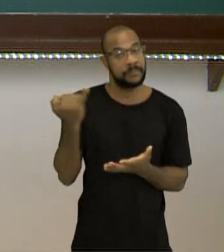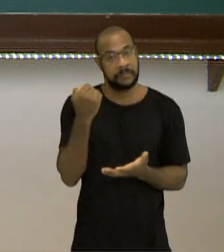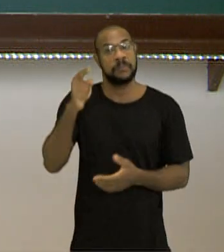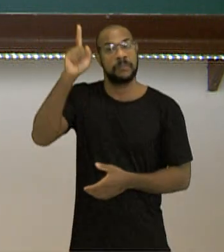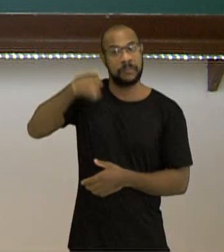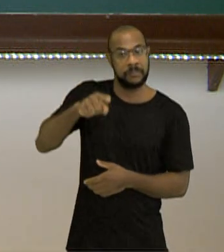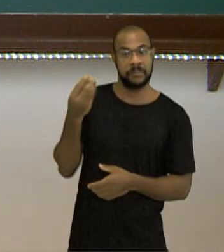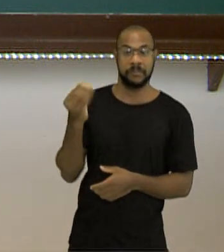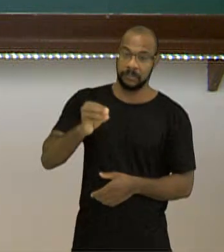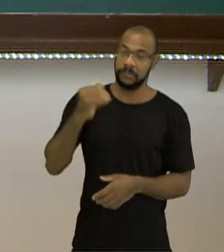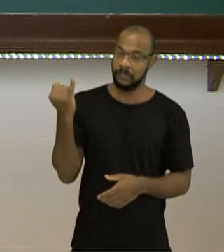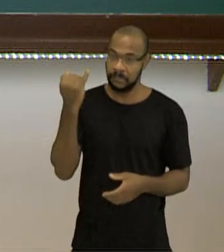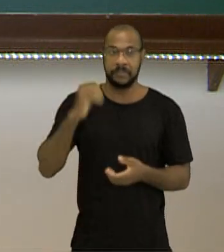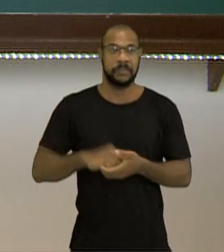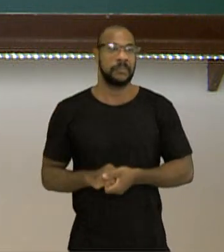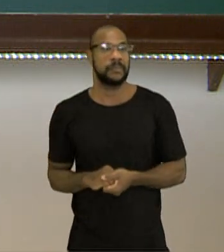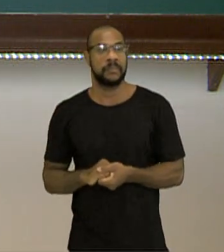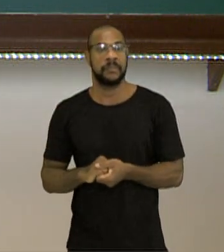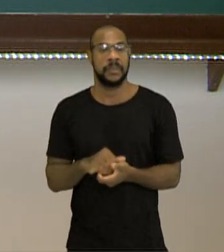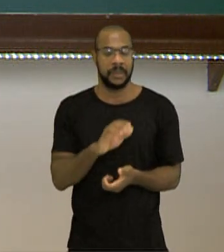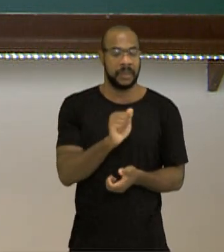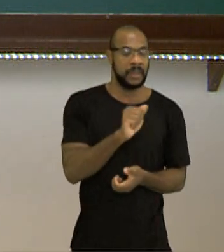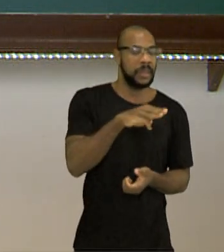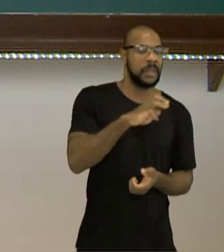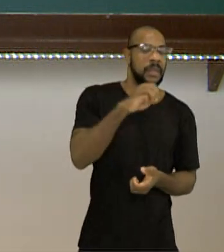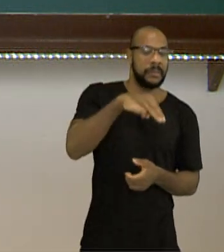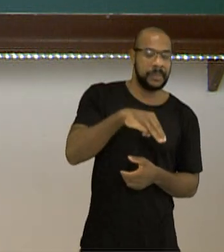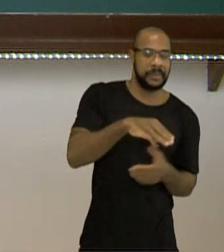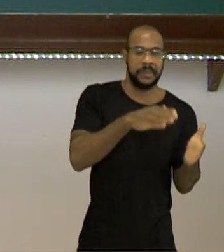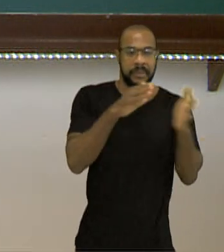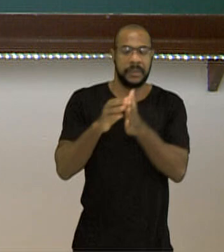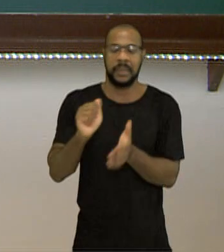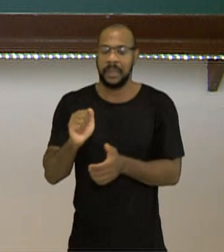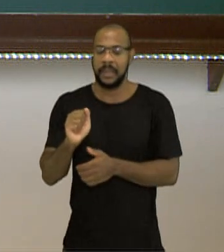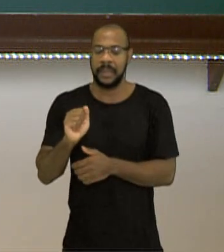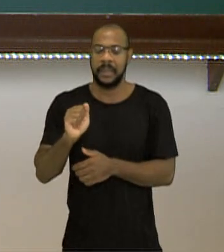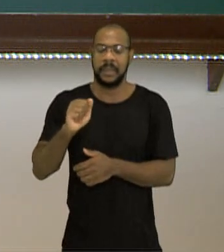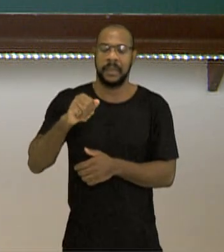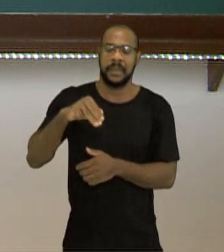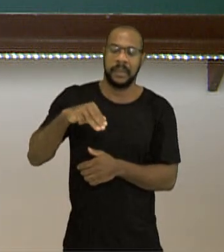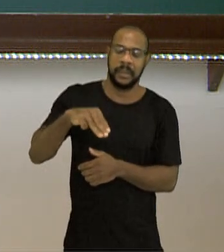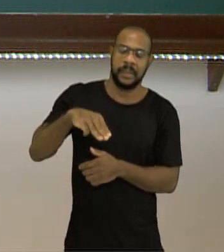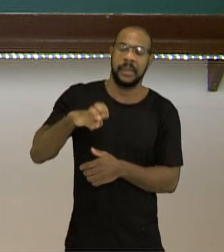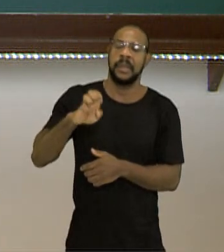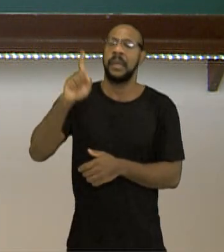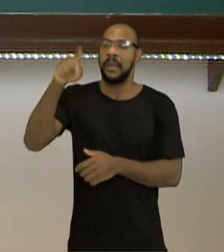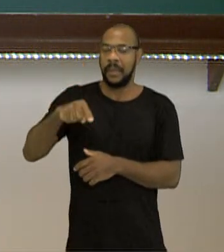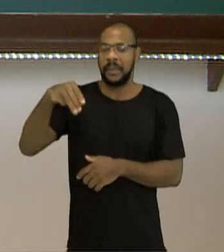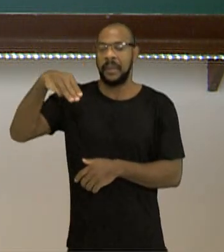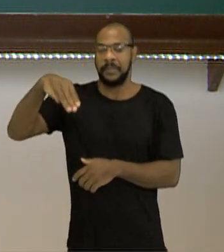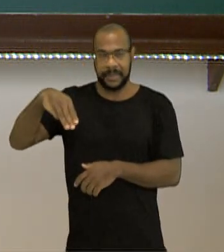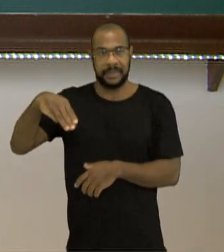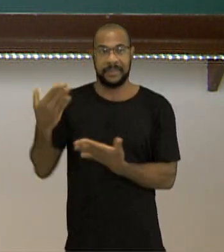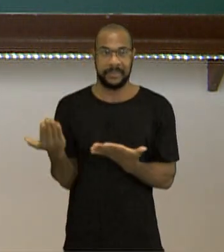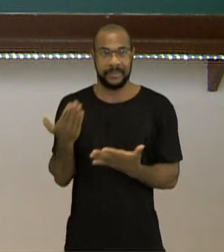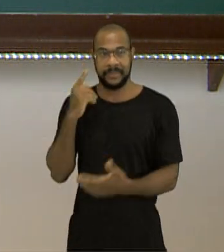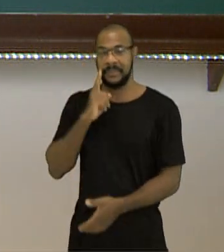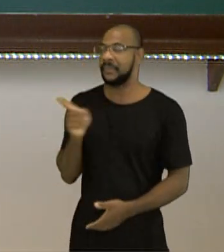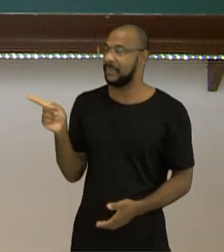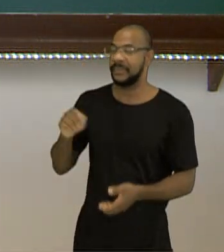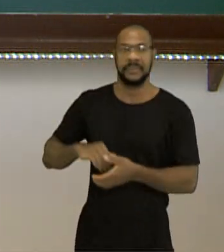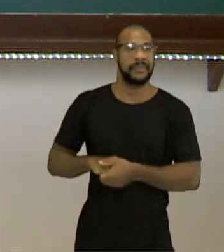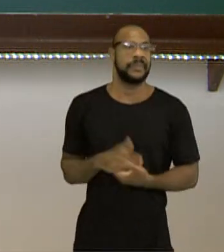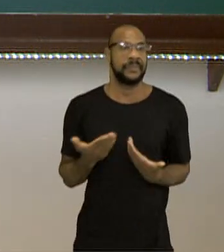acentuação. Amém e amém. Dá diferença? Dá. É um exemplo de oxítona